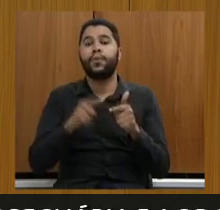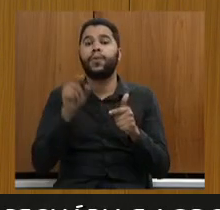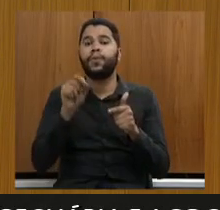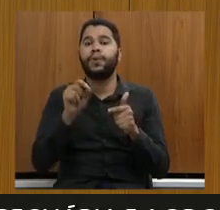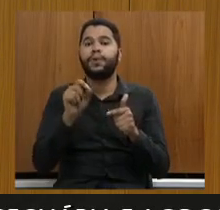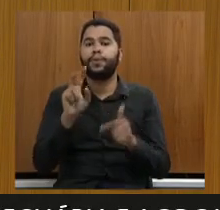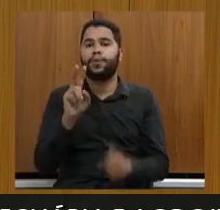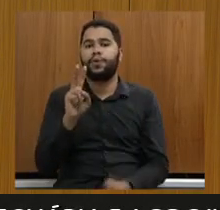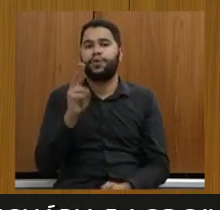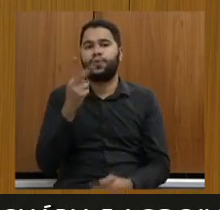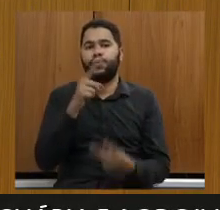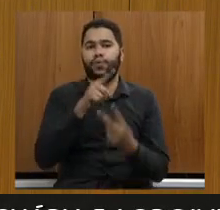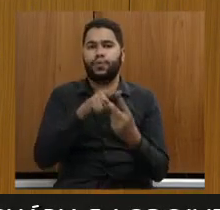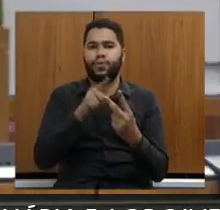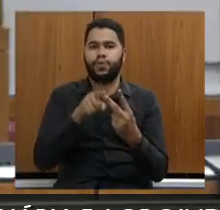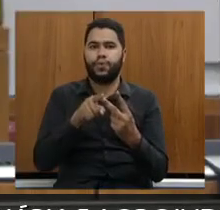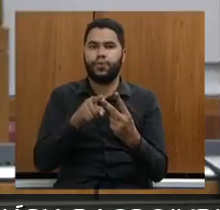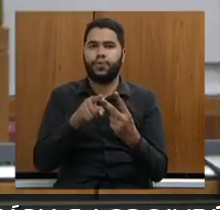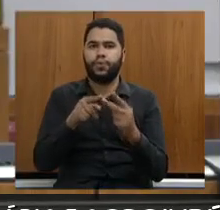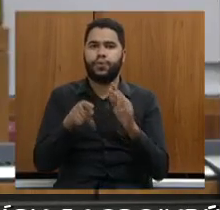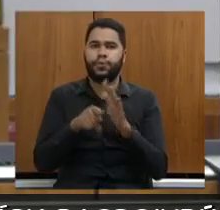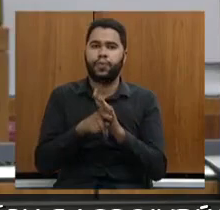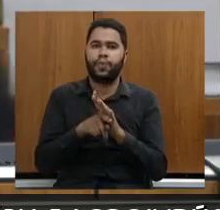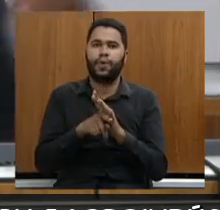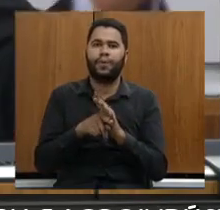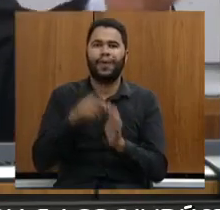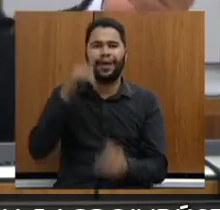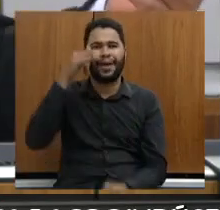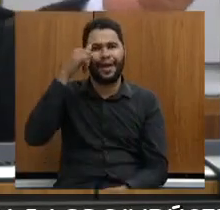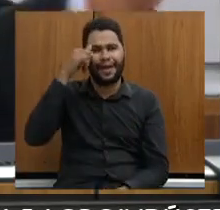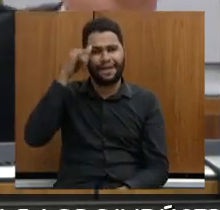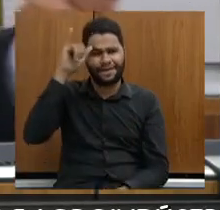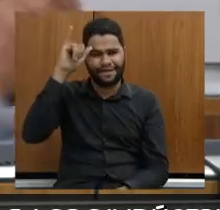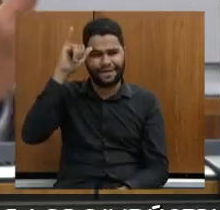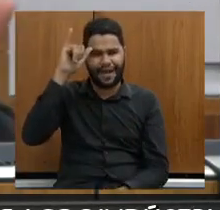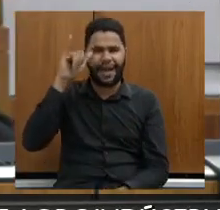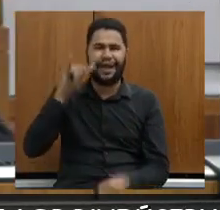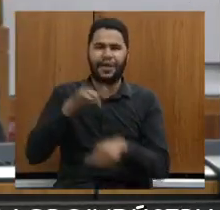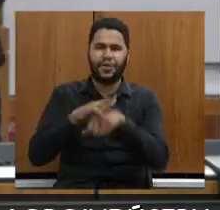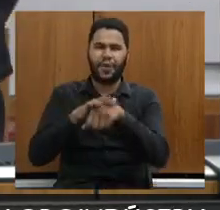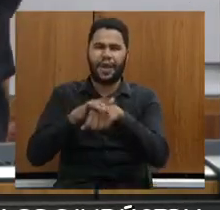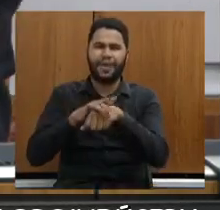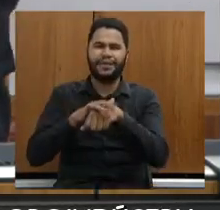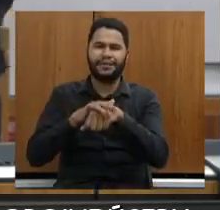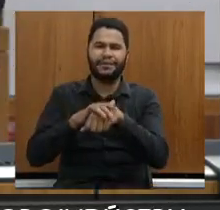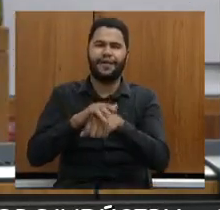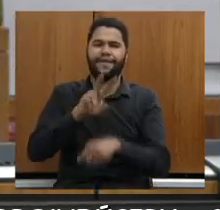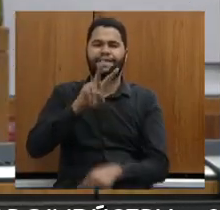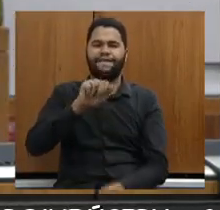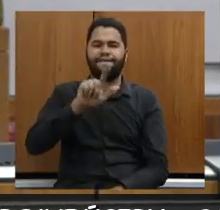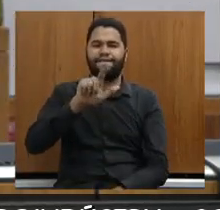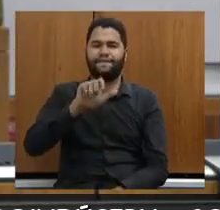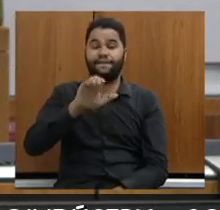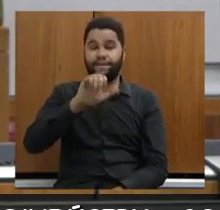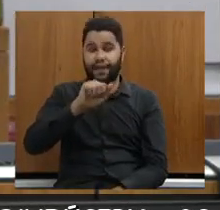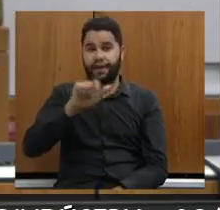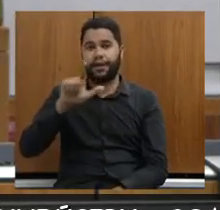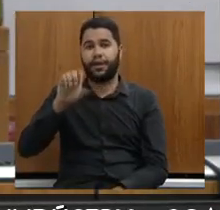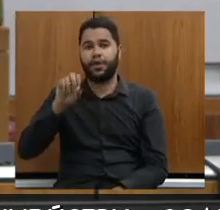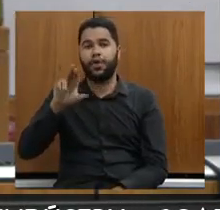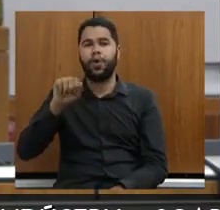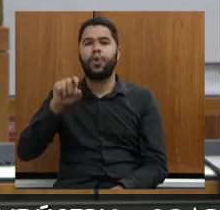dessas duas cabeças de gado a vaca louca uma aqui Minas Gerais o outro é lá no Mato Grosso